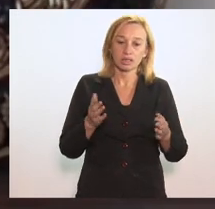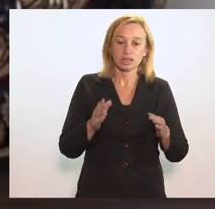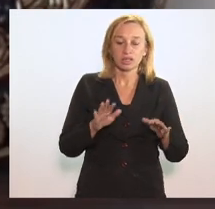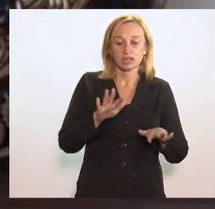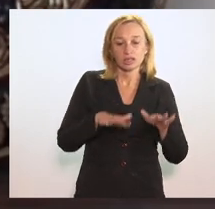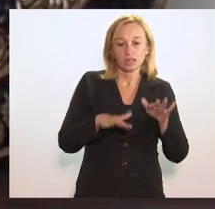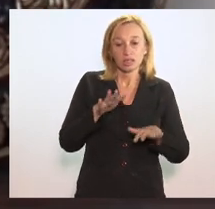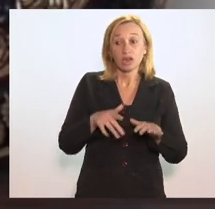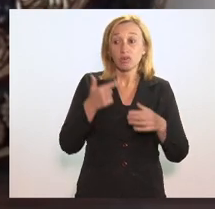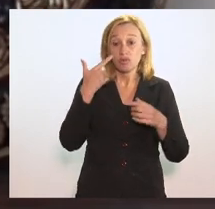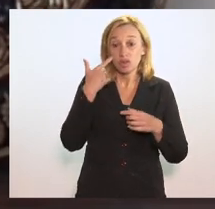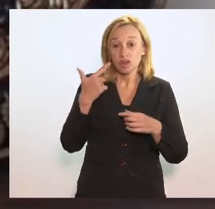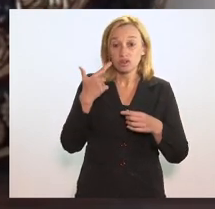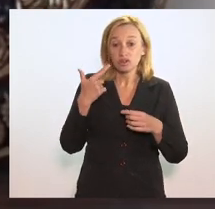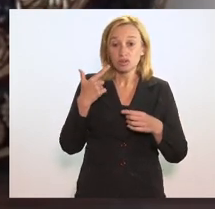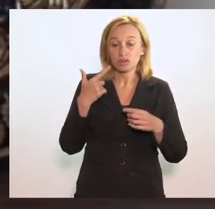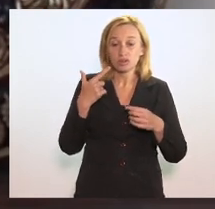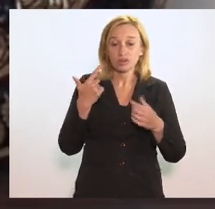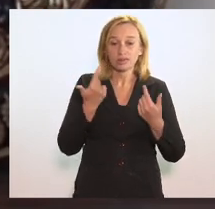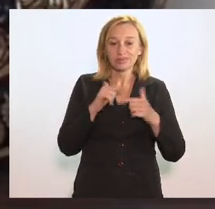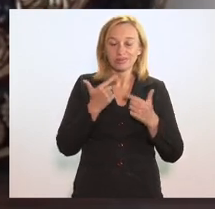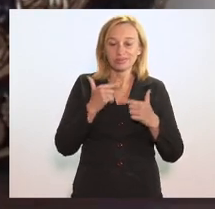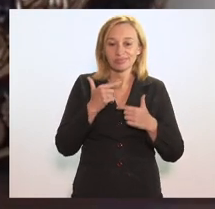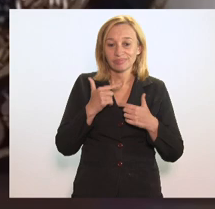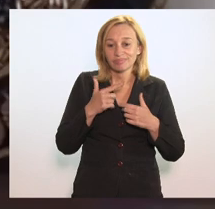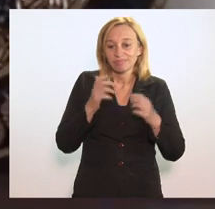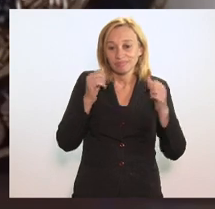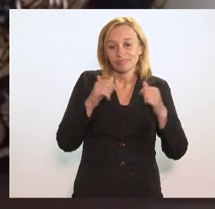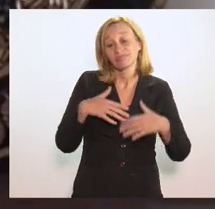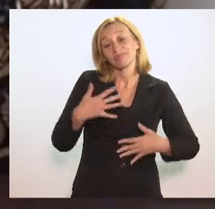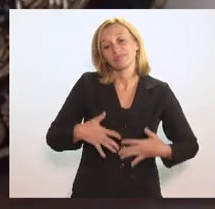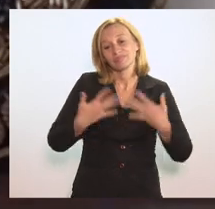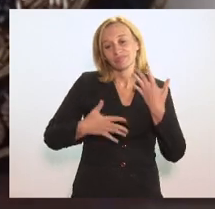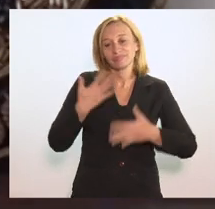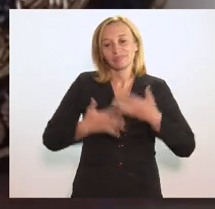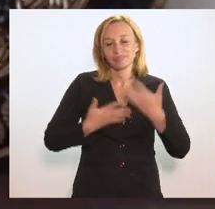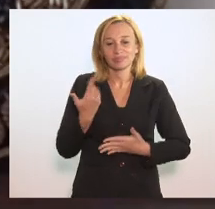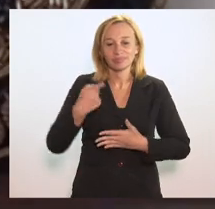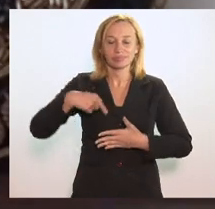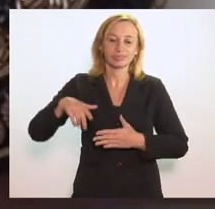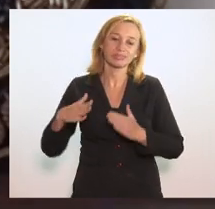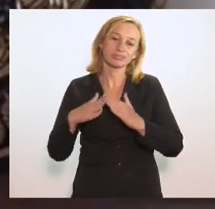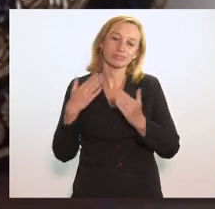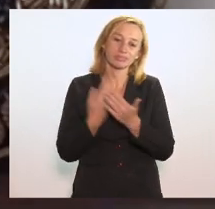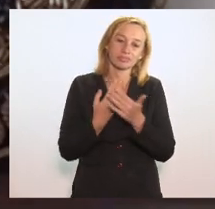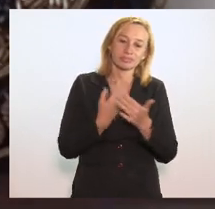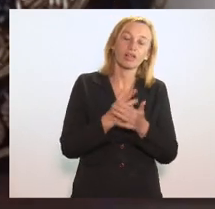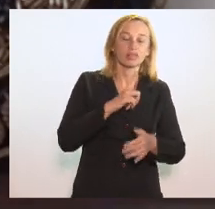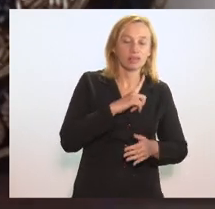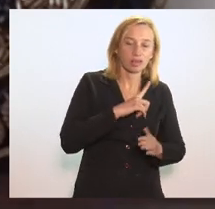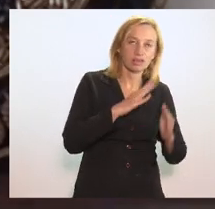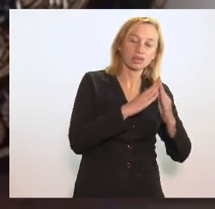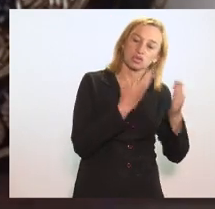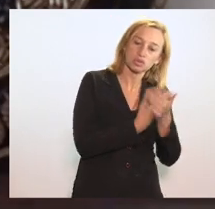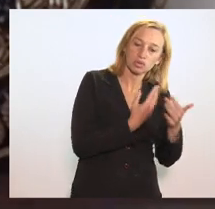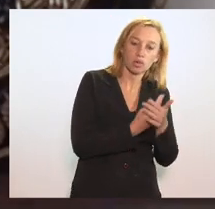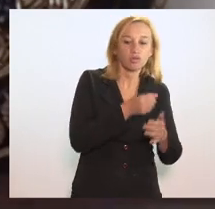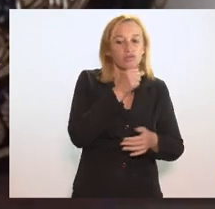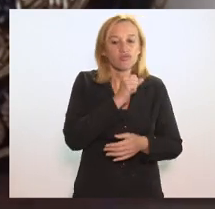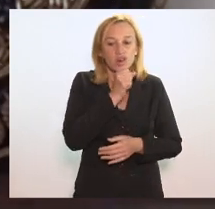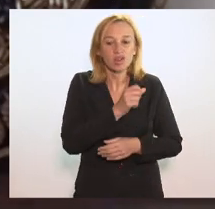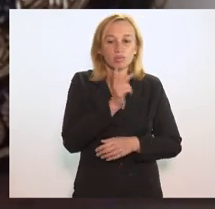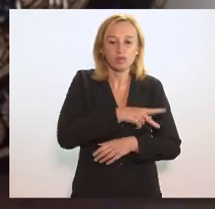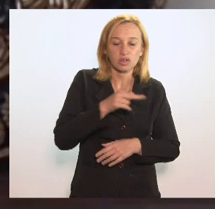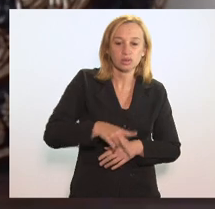vejo nos olhos delas por estarem indo às escolas. Mesmo sabendo que nas escolas tem professores que são mais velhos, que tem um risco